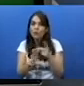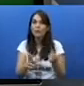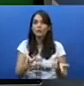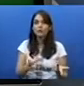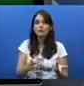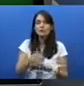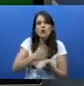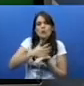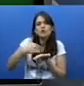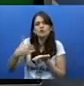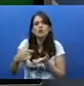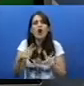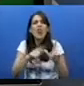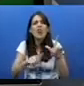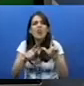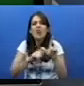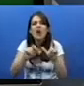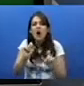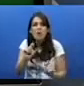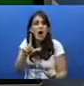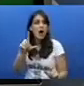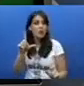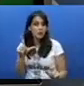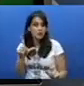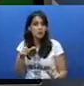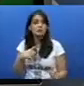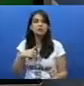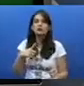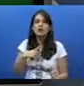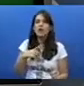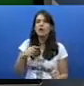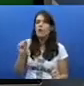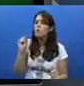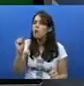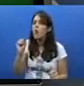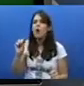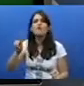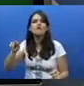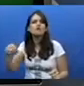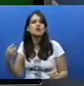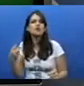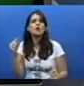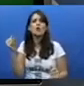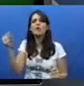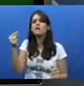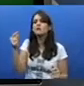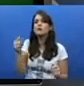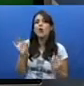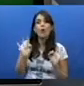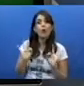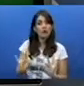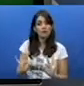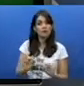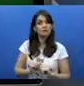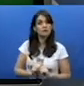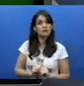se colocou todos os sinais de pontuação corretamente, se no seu texto não há